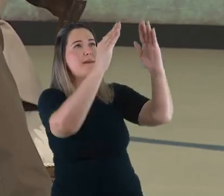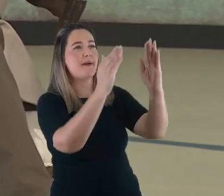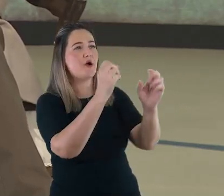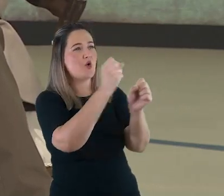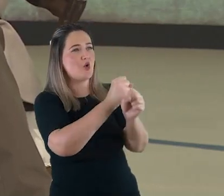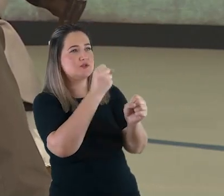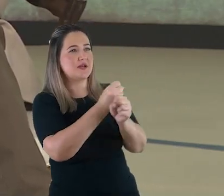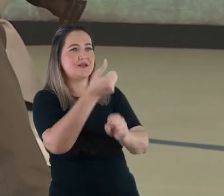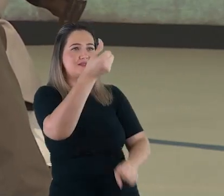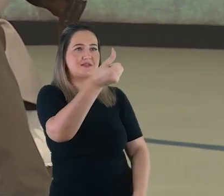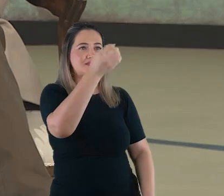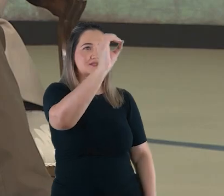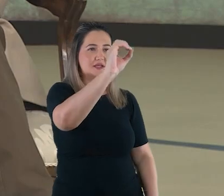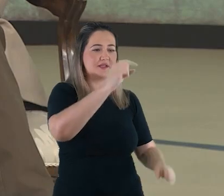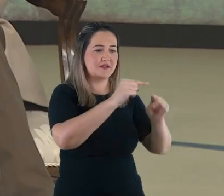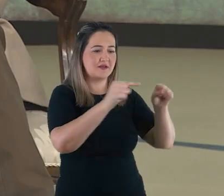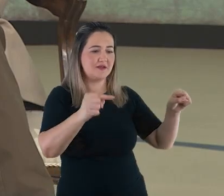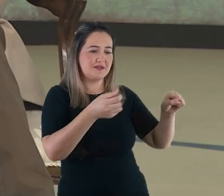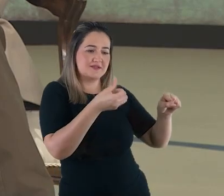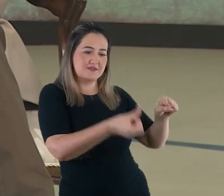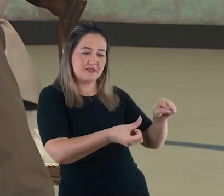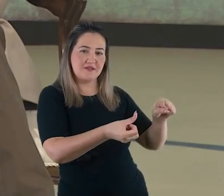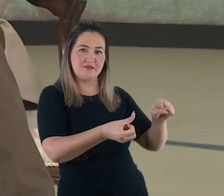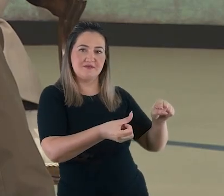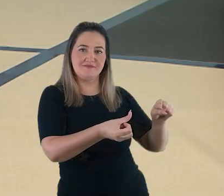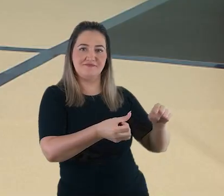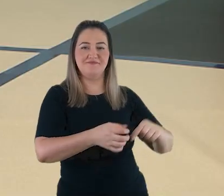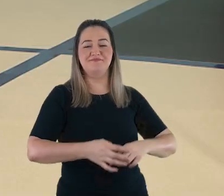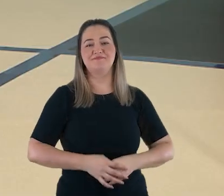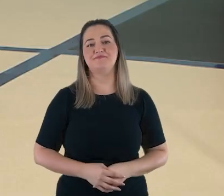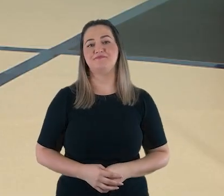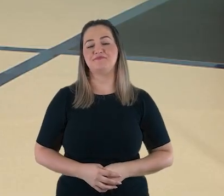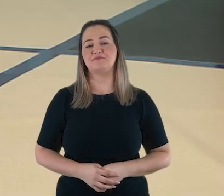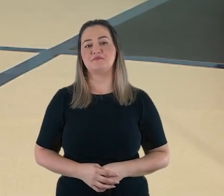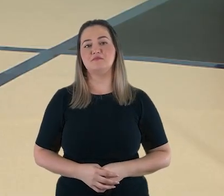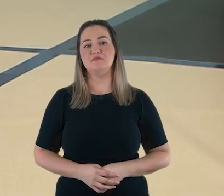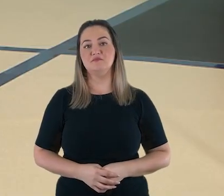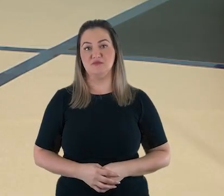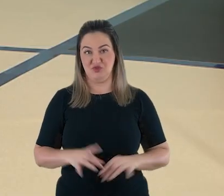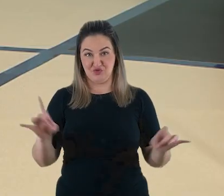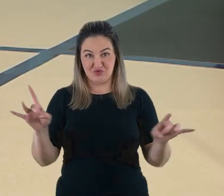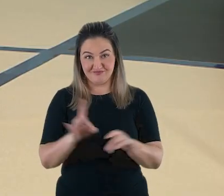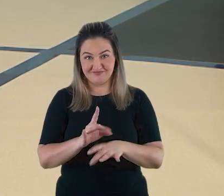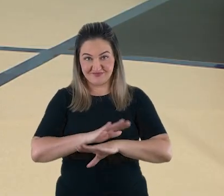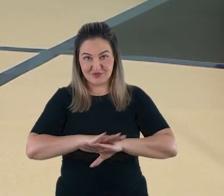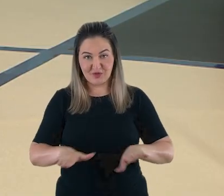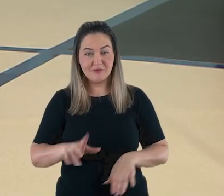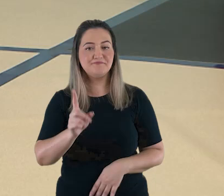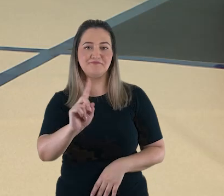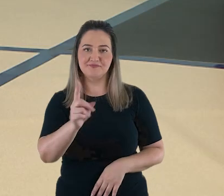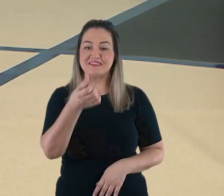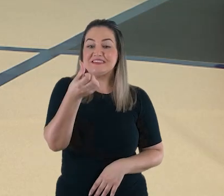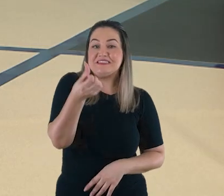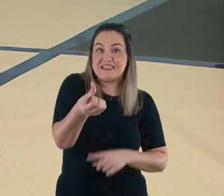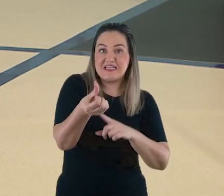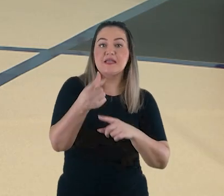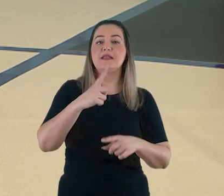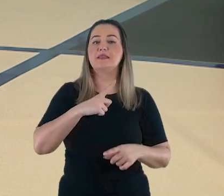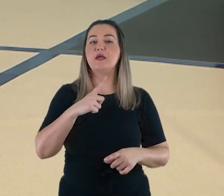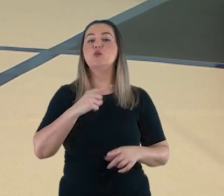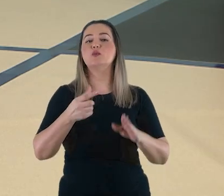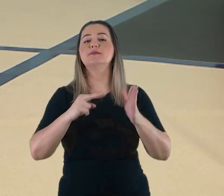por 6, ou seja, um múltiplo de 6. Mas o assunto não para por aí. O número 6 tem um significado